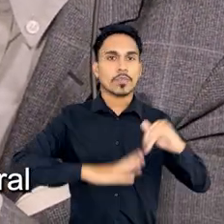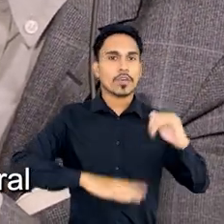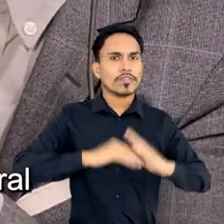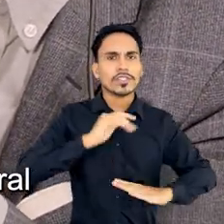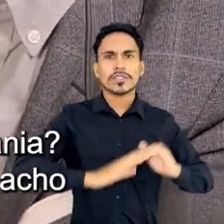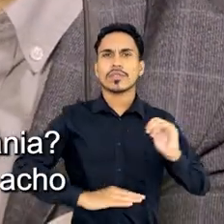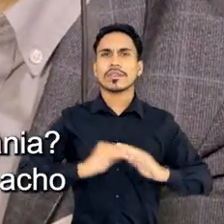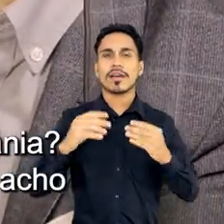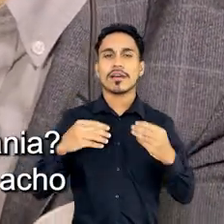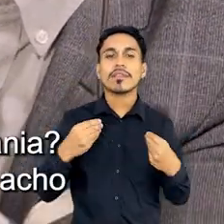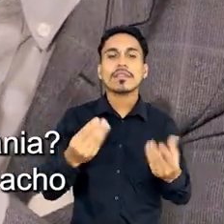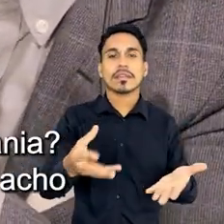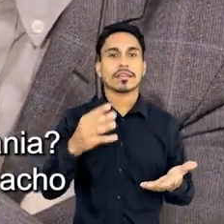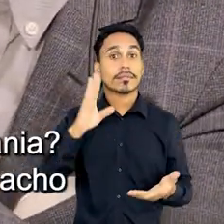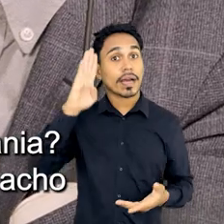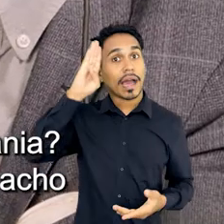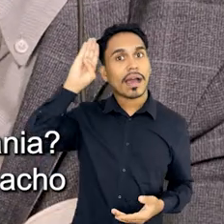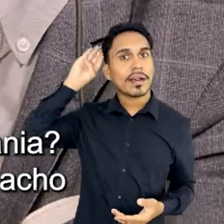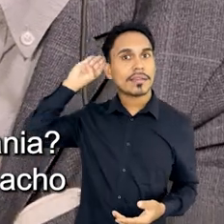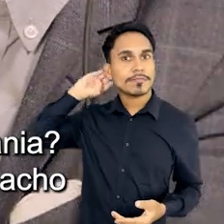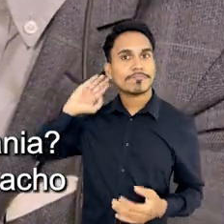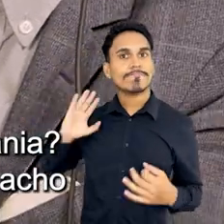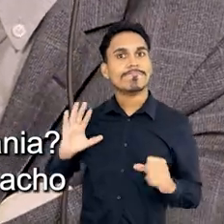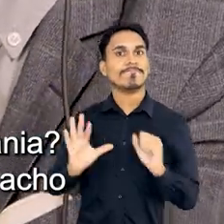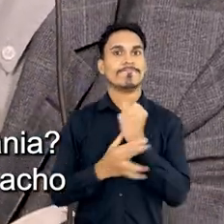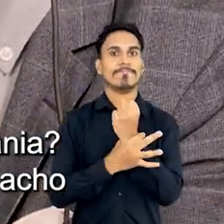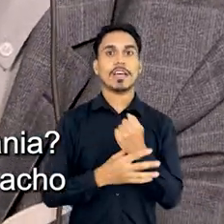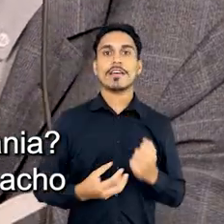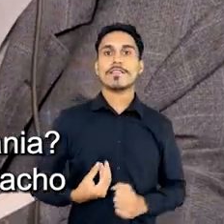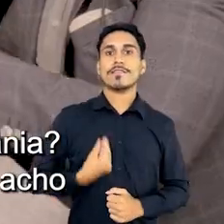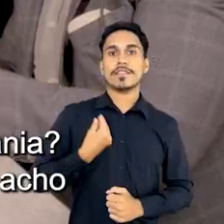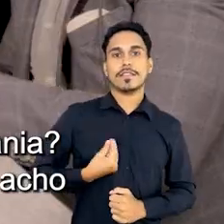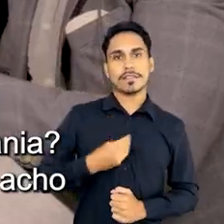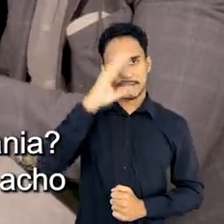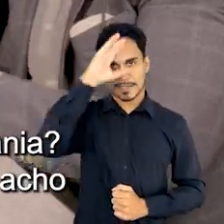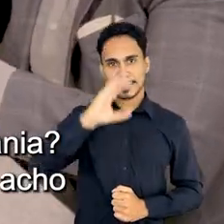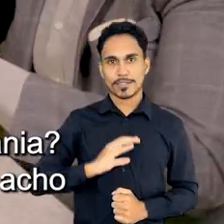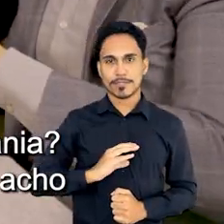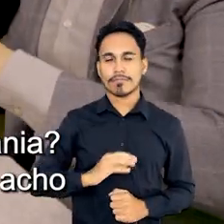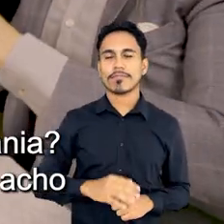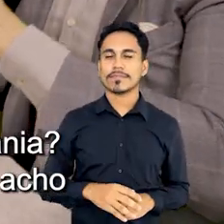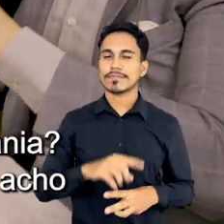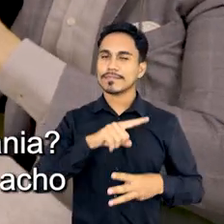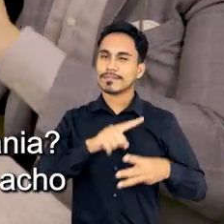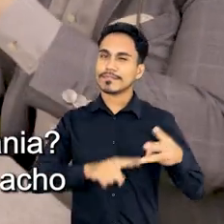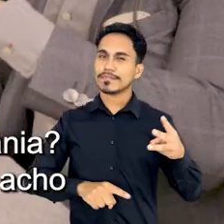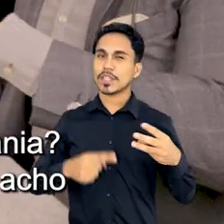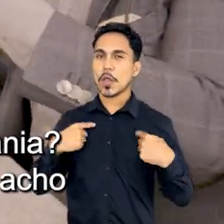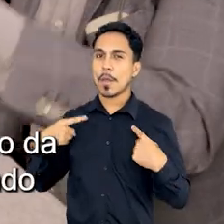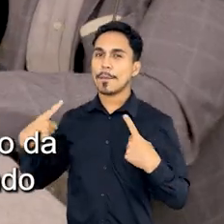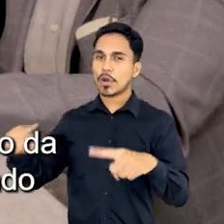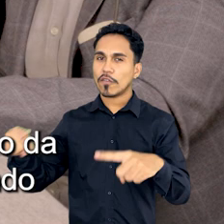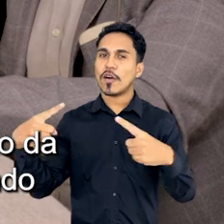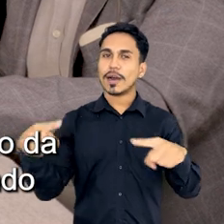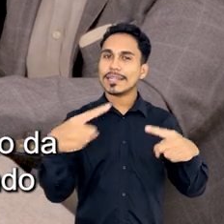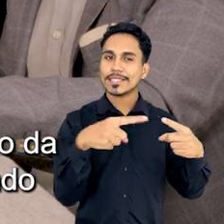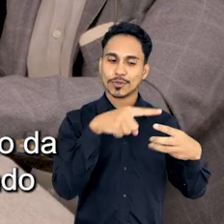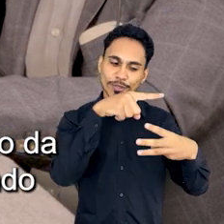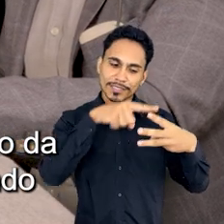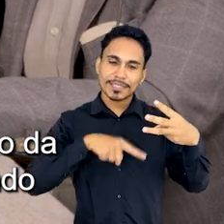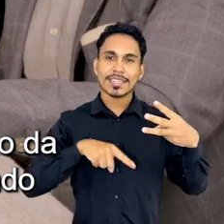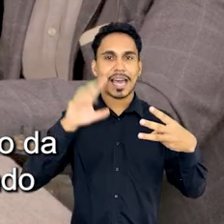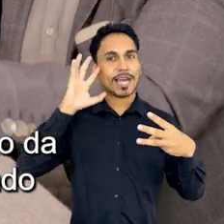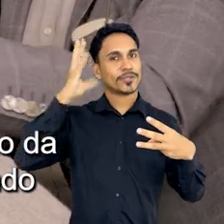eh acadêmica pro trabalho pra vida e pra cidadania então foi um pouco essa provocação porque eu acho que essas são as